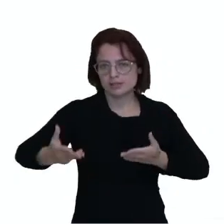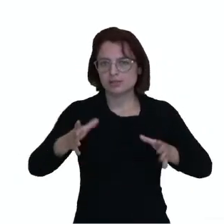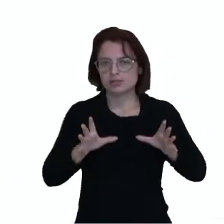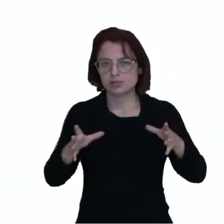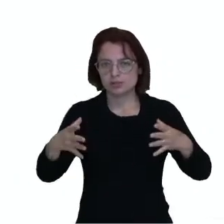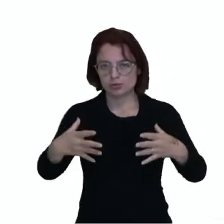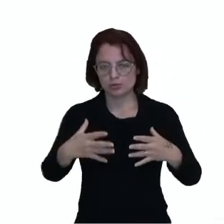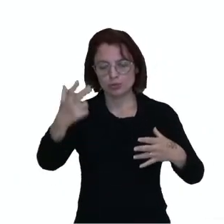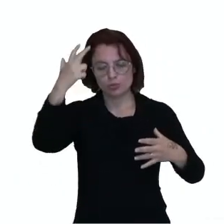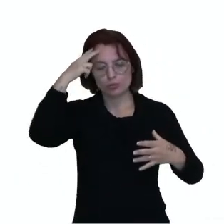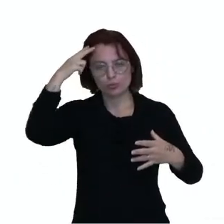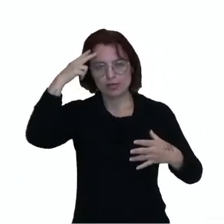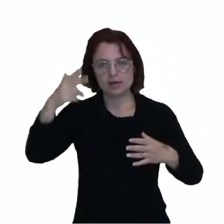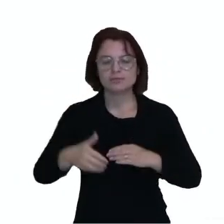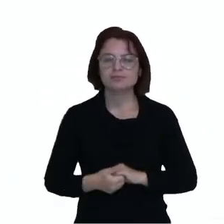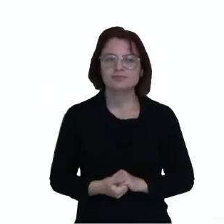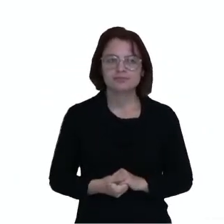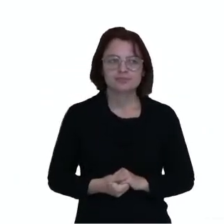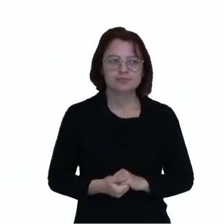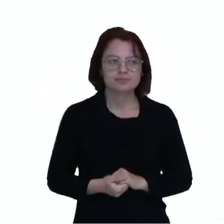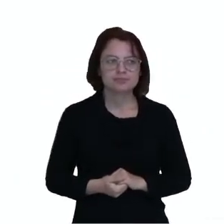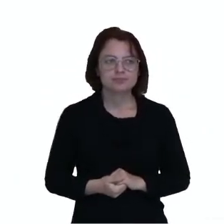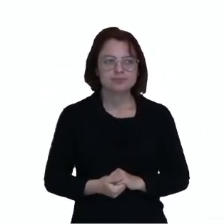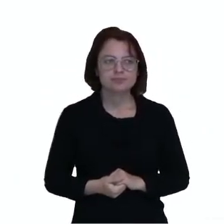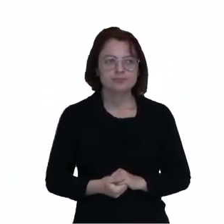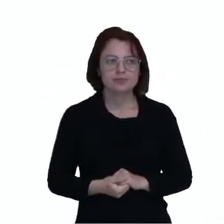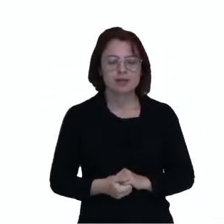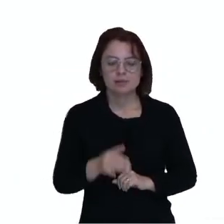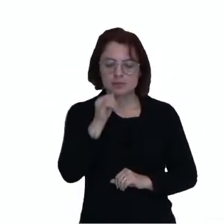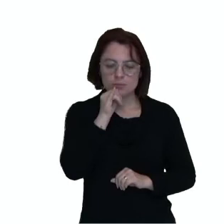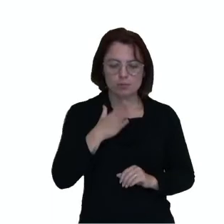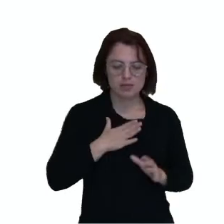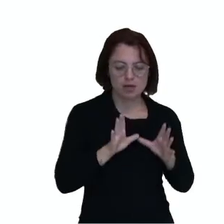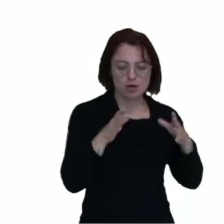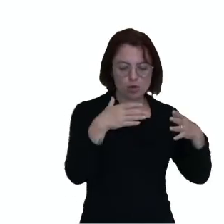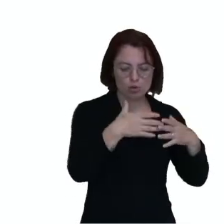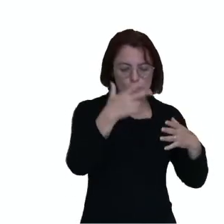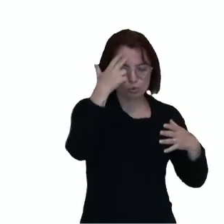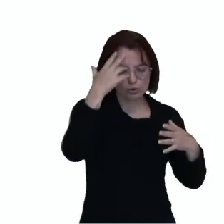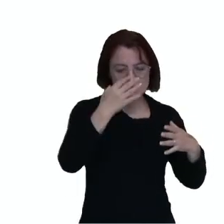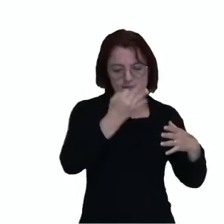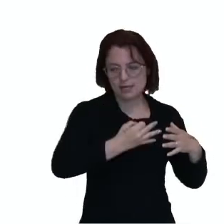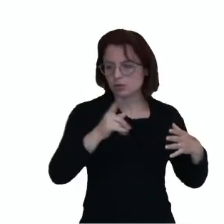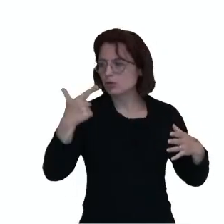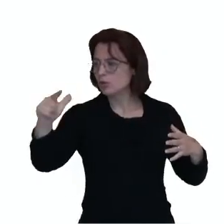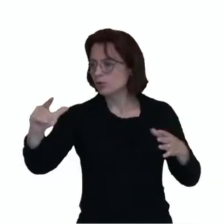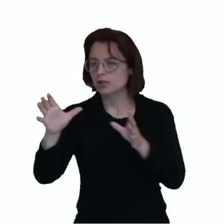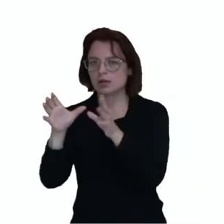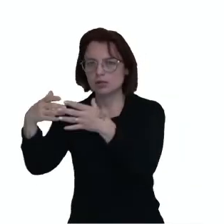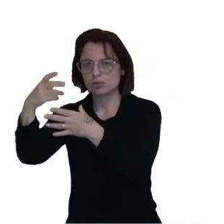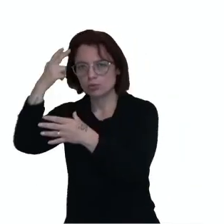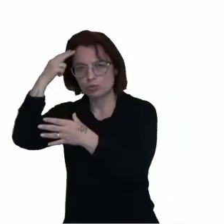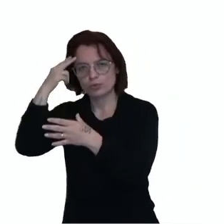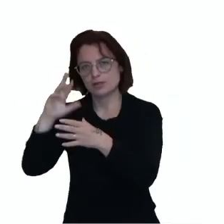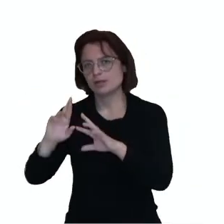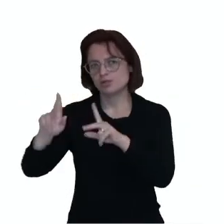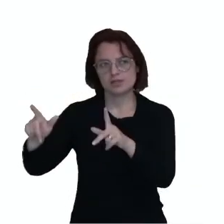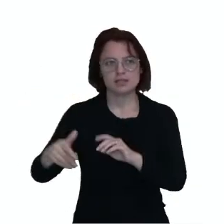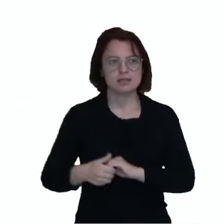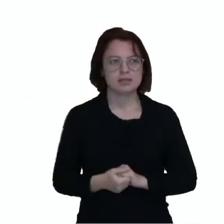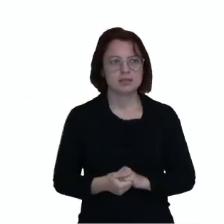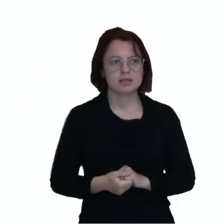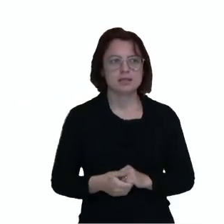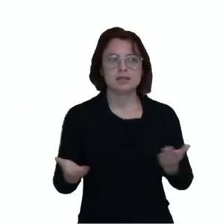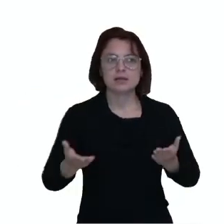aceito em uma cultura, é recriminável em outra. Ela muda, como eu disse para você, ela é de grupo. E agora